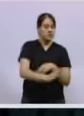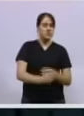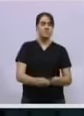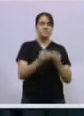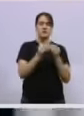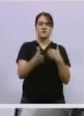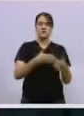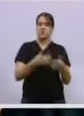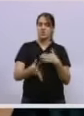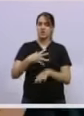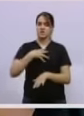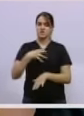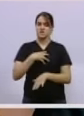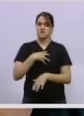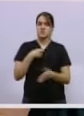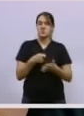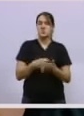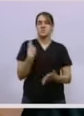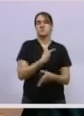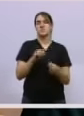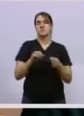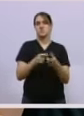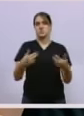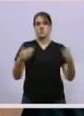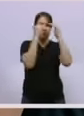fria que nos obriga a fazer algumas coisas.